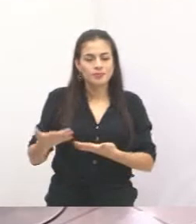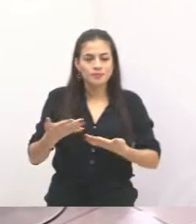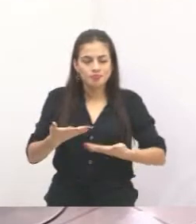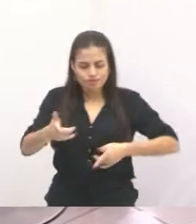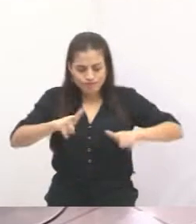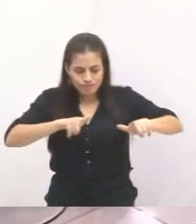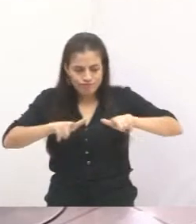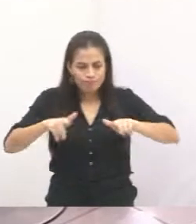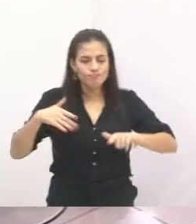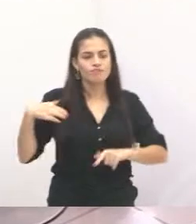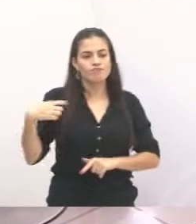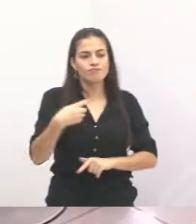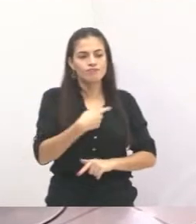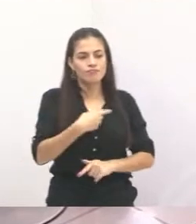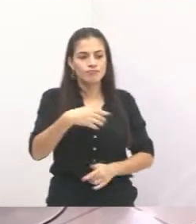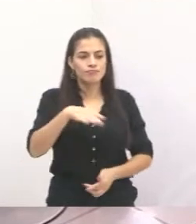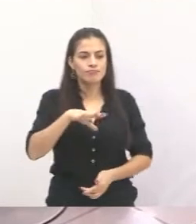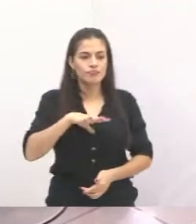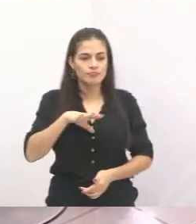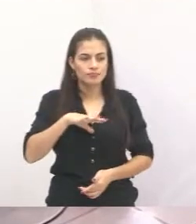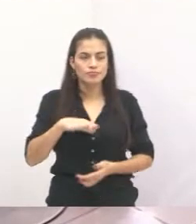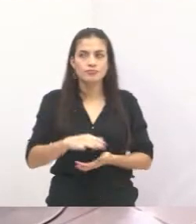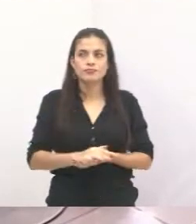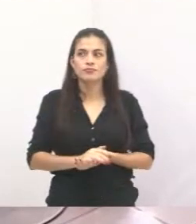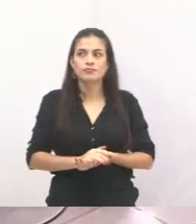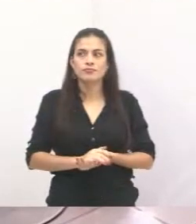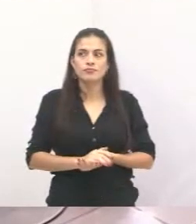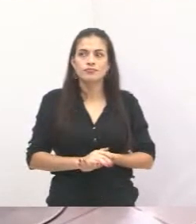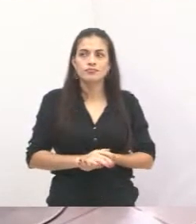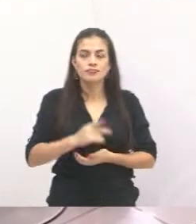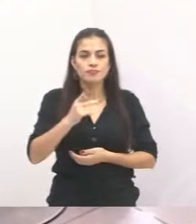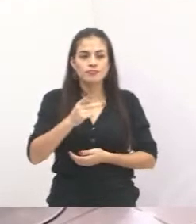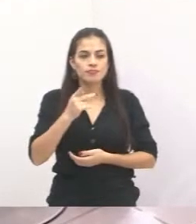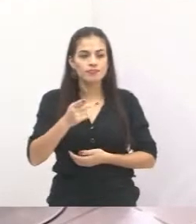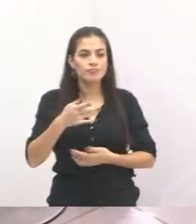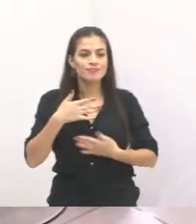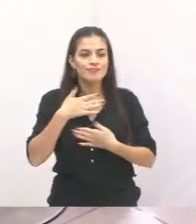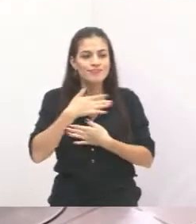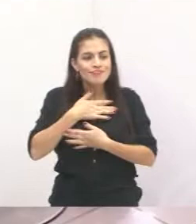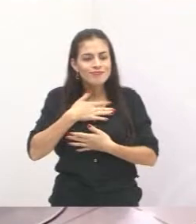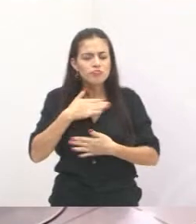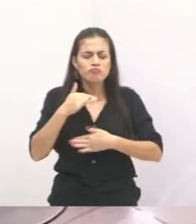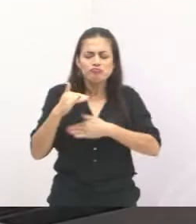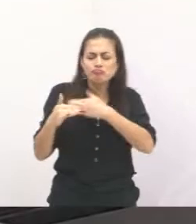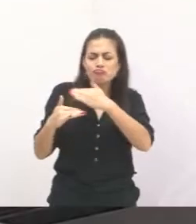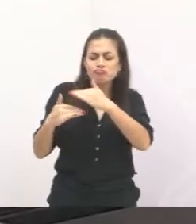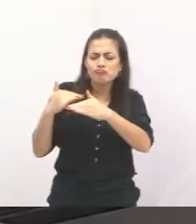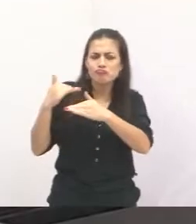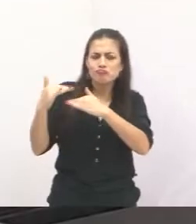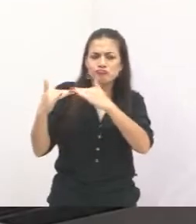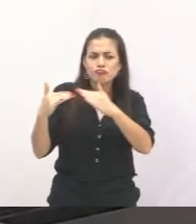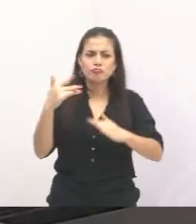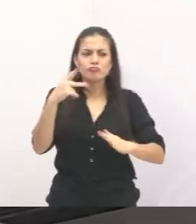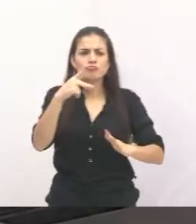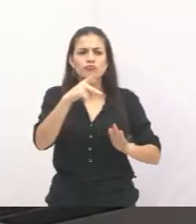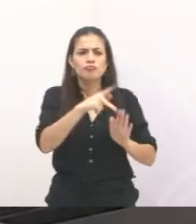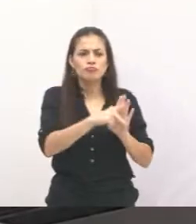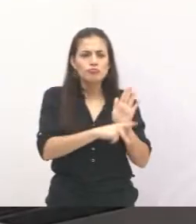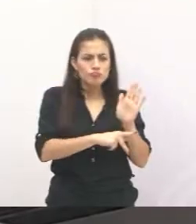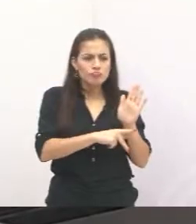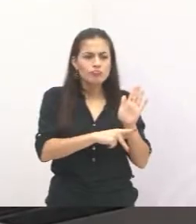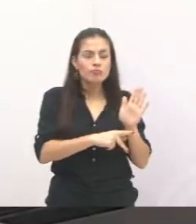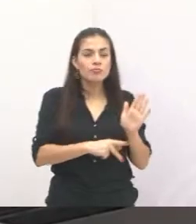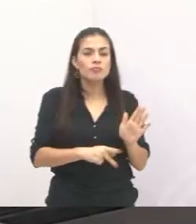cidade, né? E dizer o quanto essa construção deste projeto